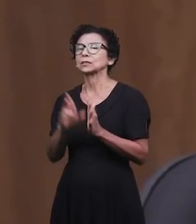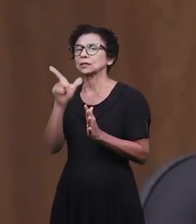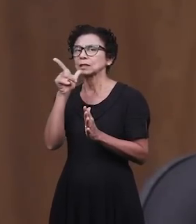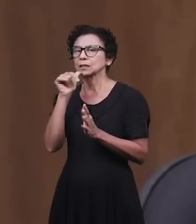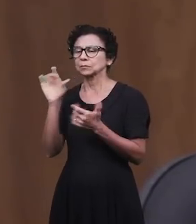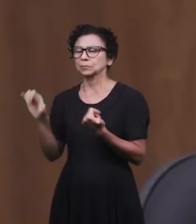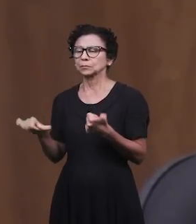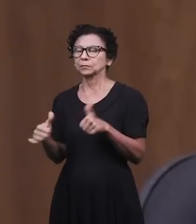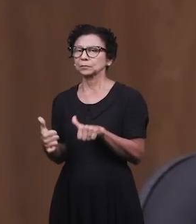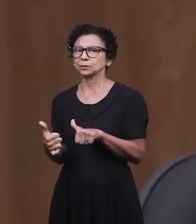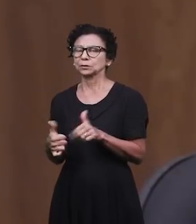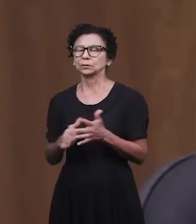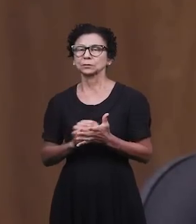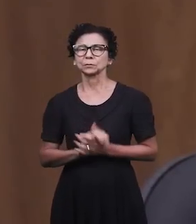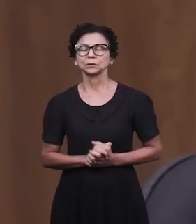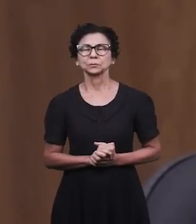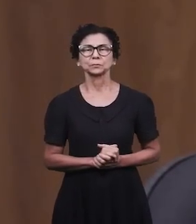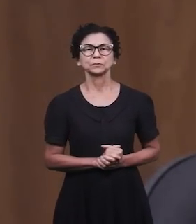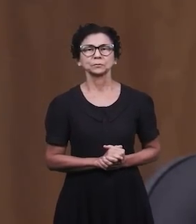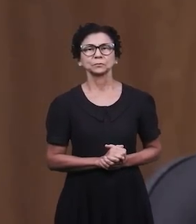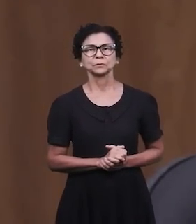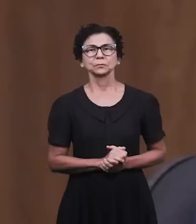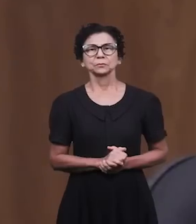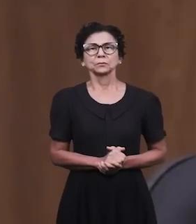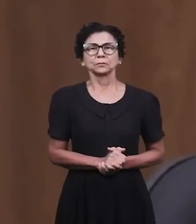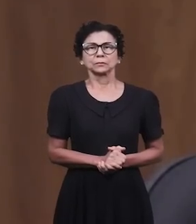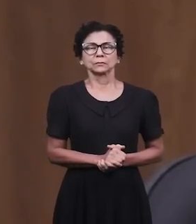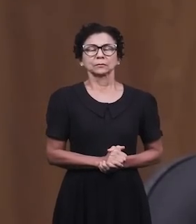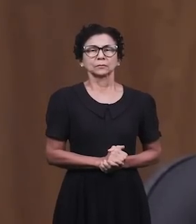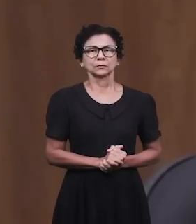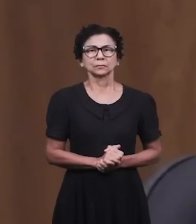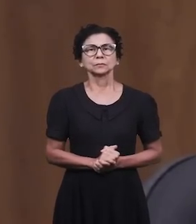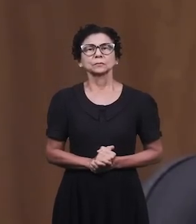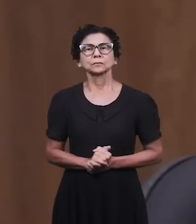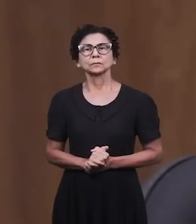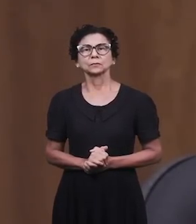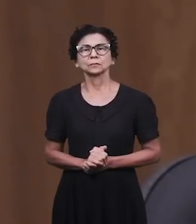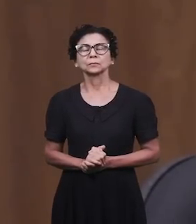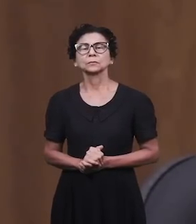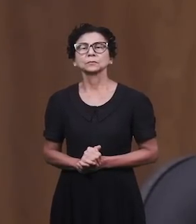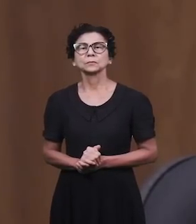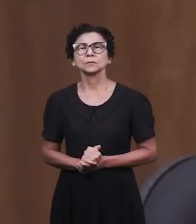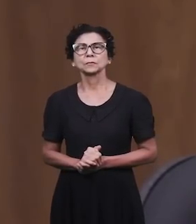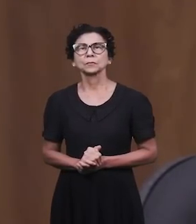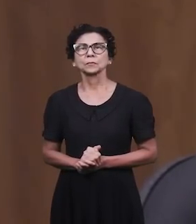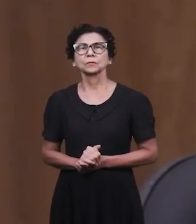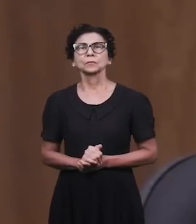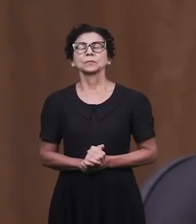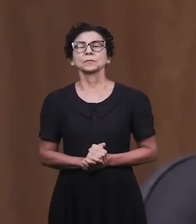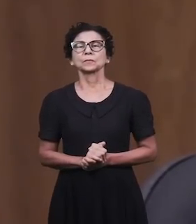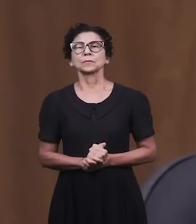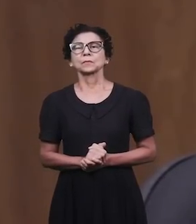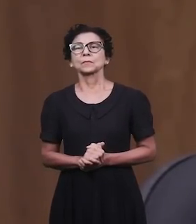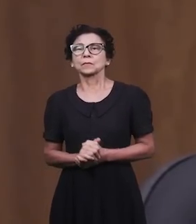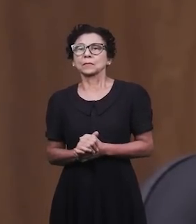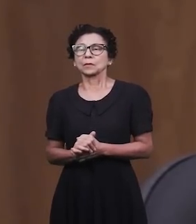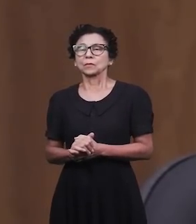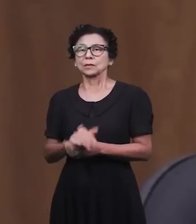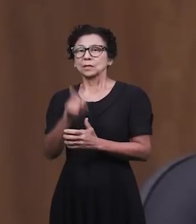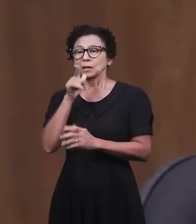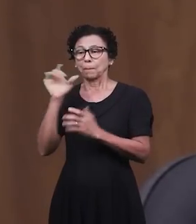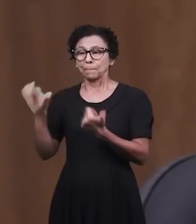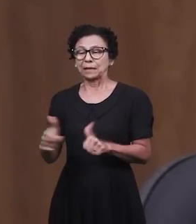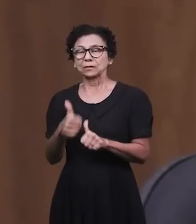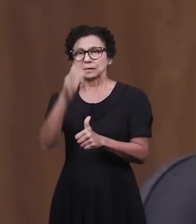que o batismo, aquele que crê e for batizado, esse será salvo. Então, o que